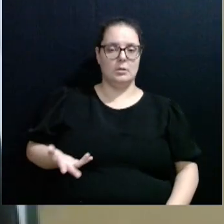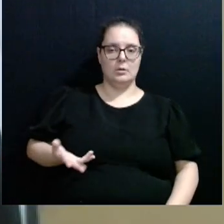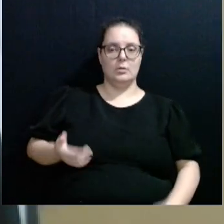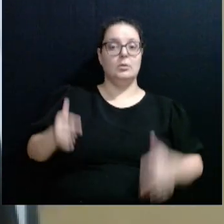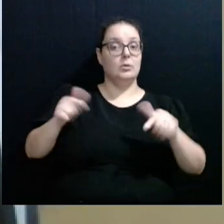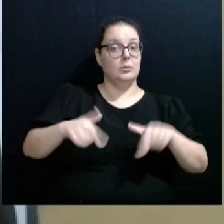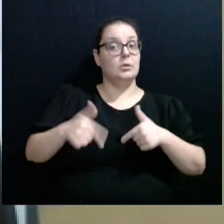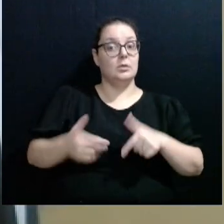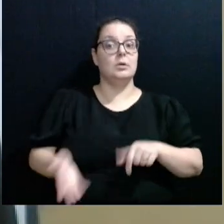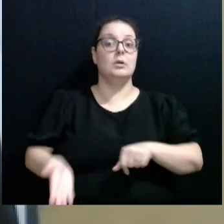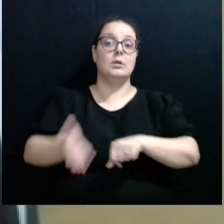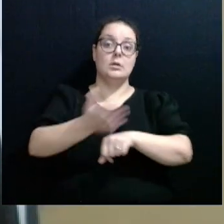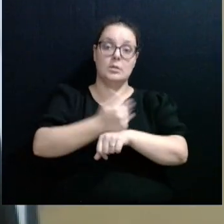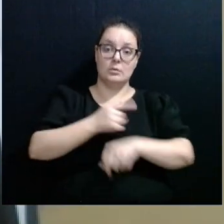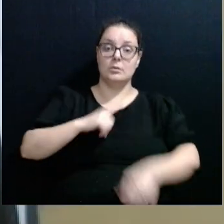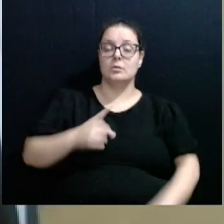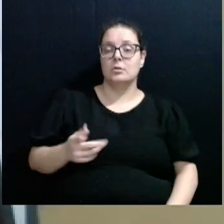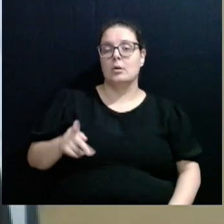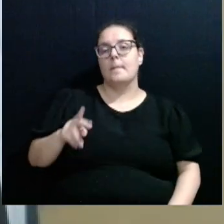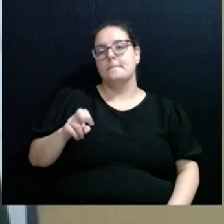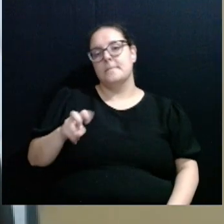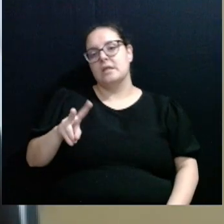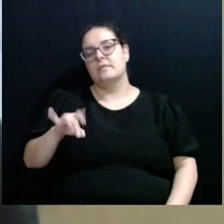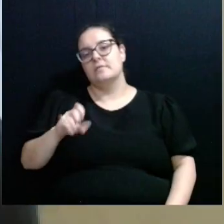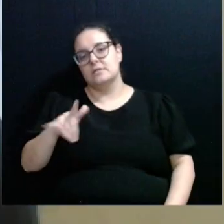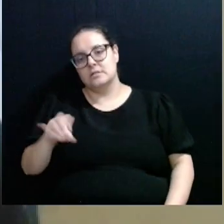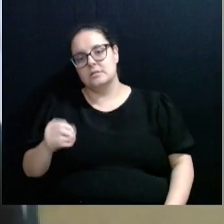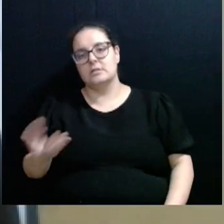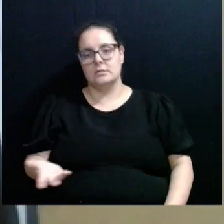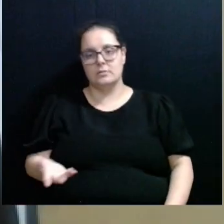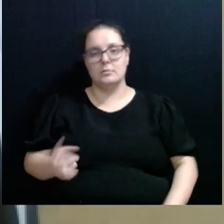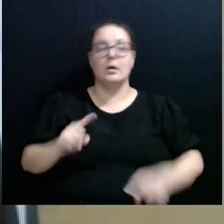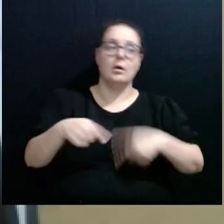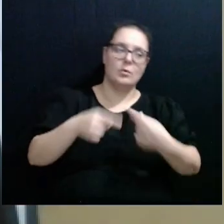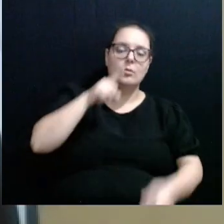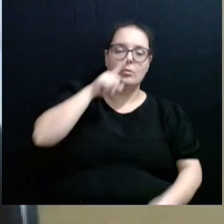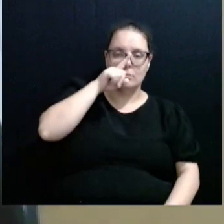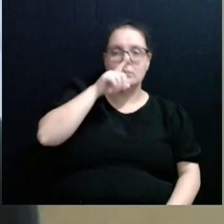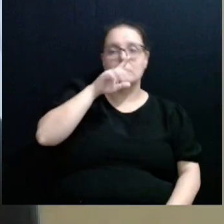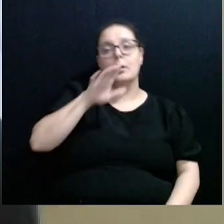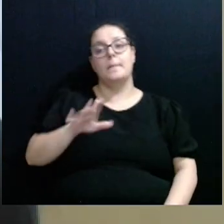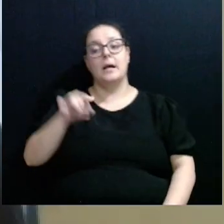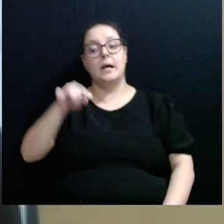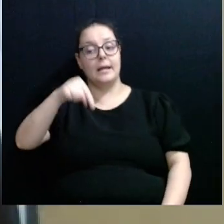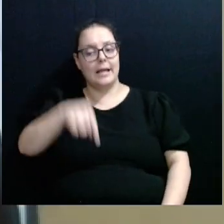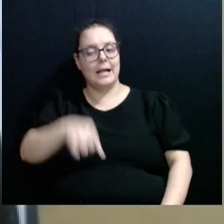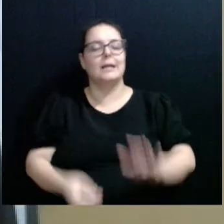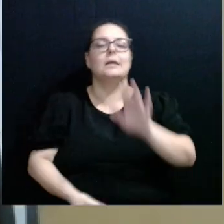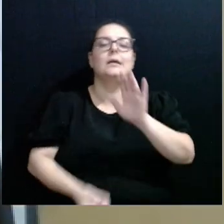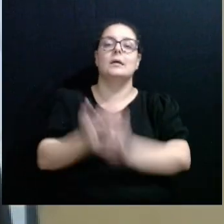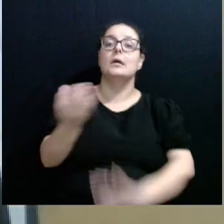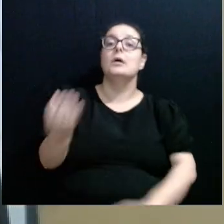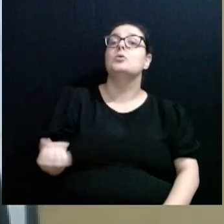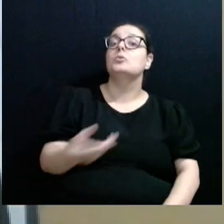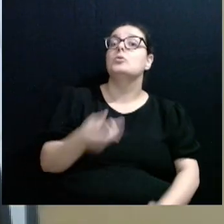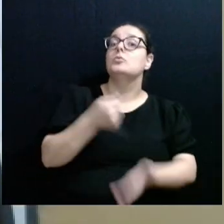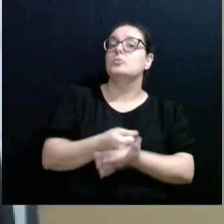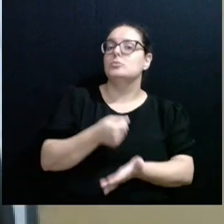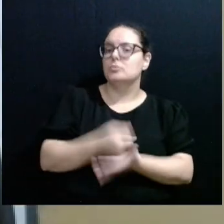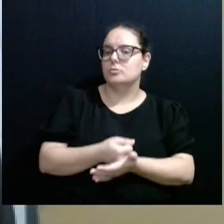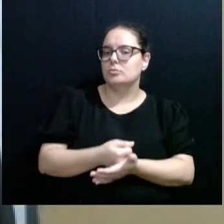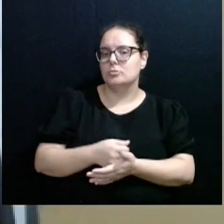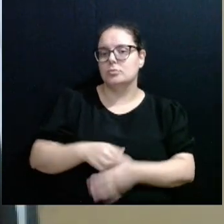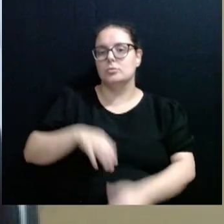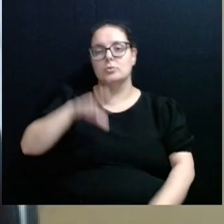havia, sim, previsões expressas com relação a outros riscos, mas aqui criam-se novas obrigações do empregador com relação a todos os